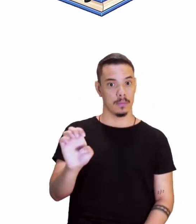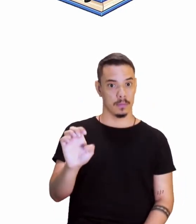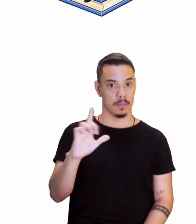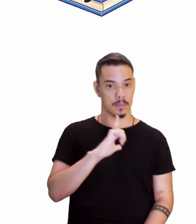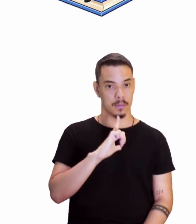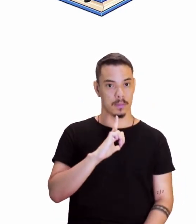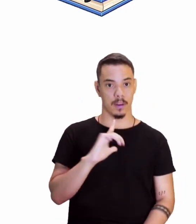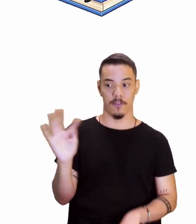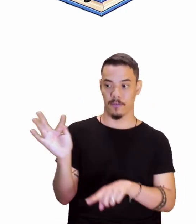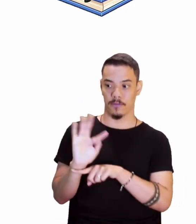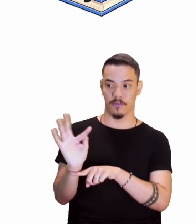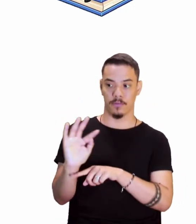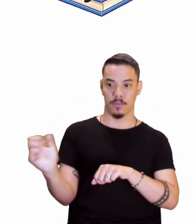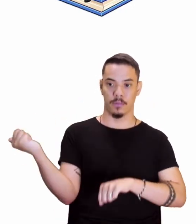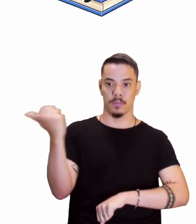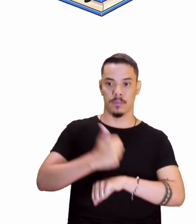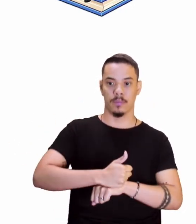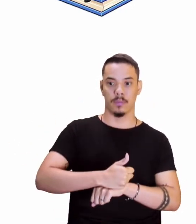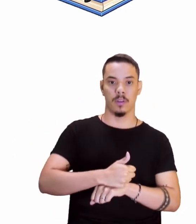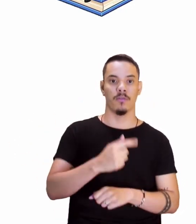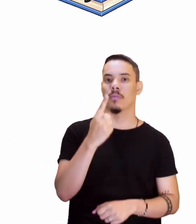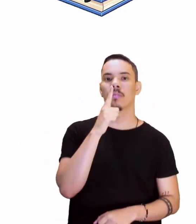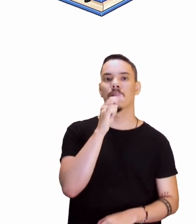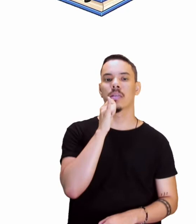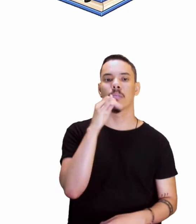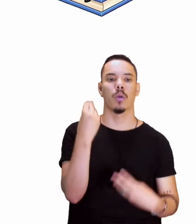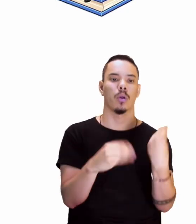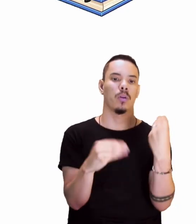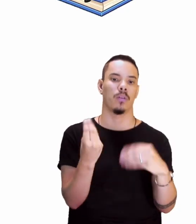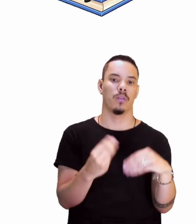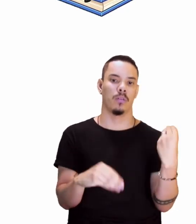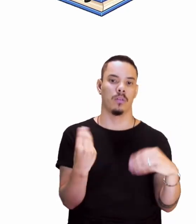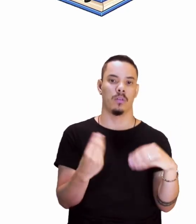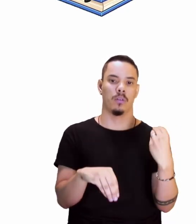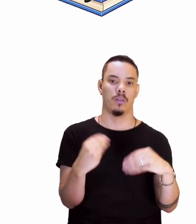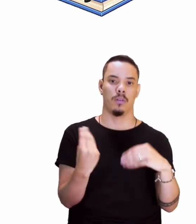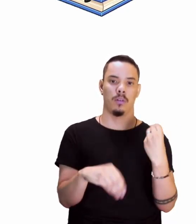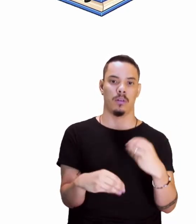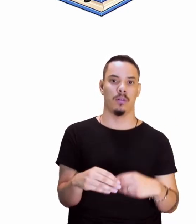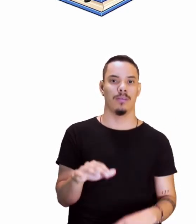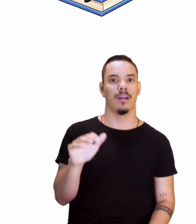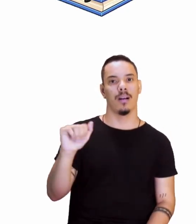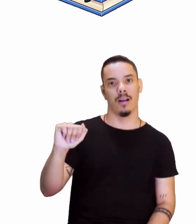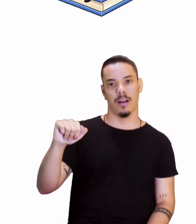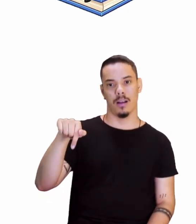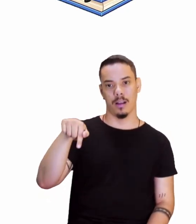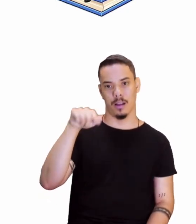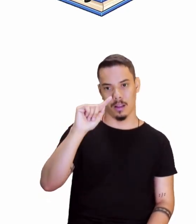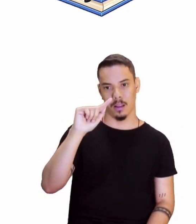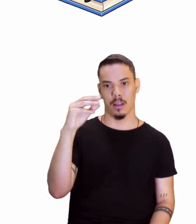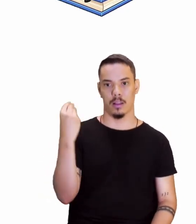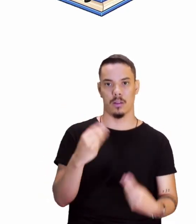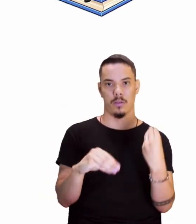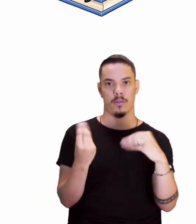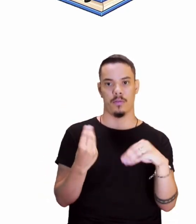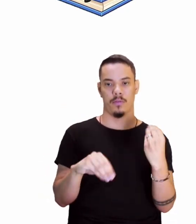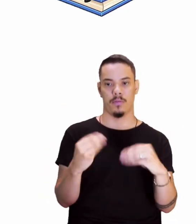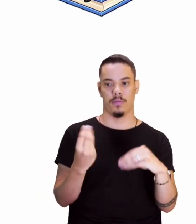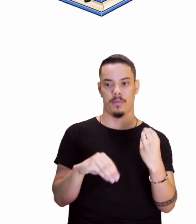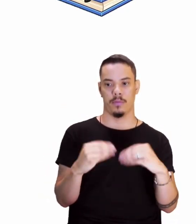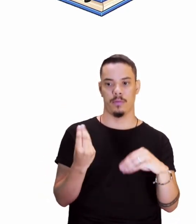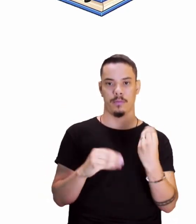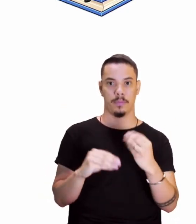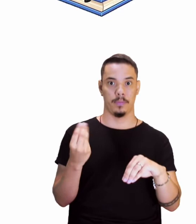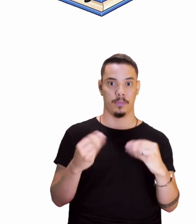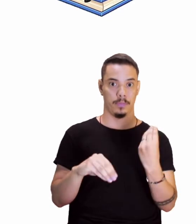ser filme, fosse novela. Assistimos a novela.